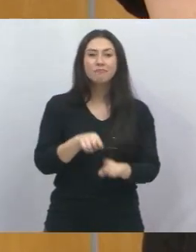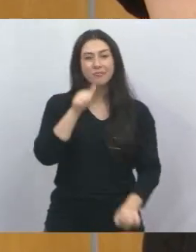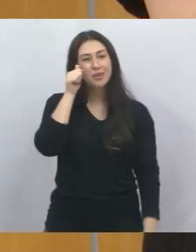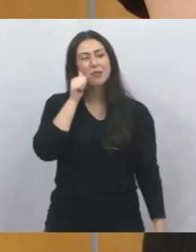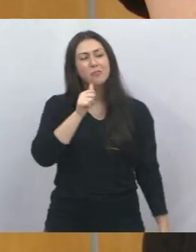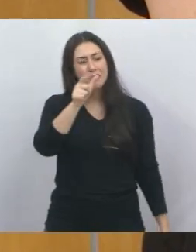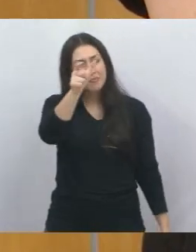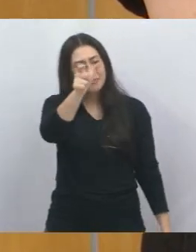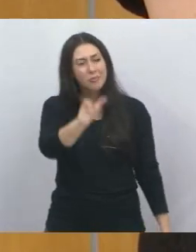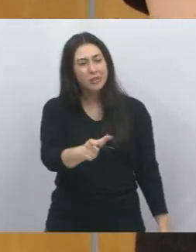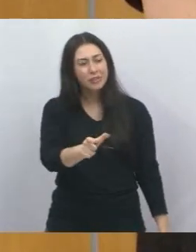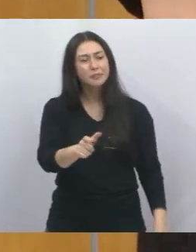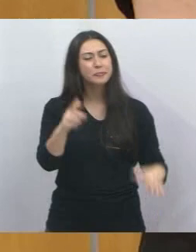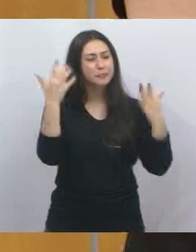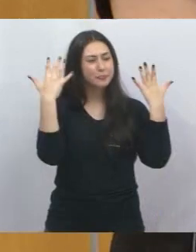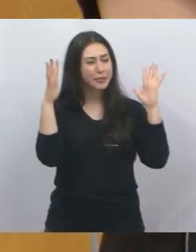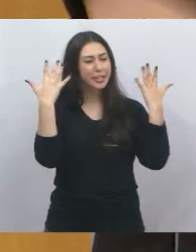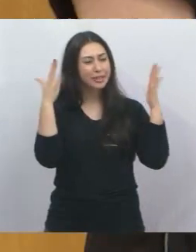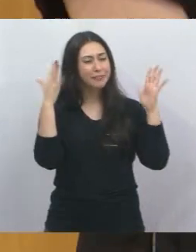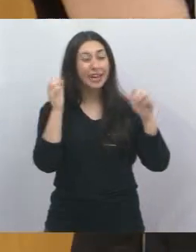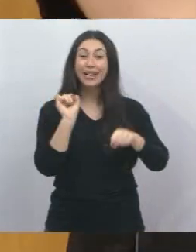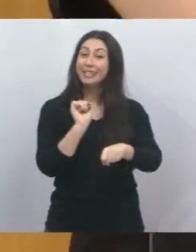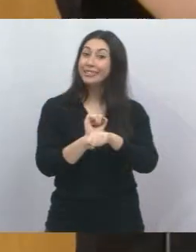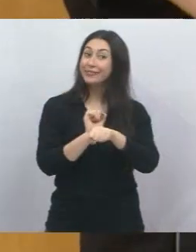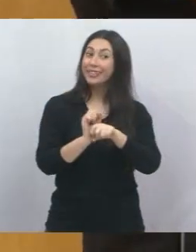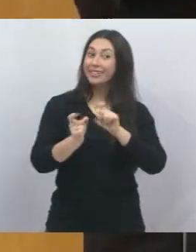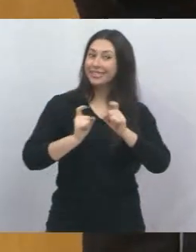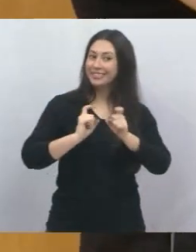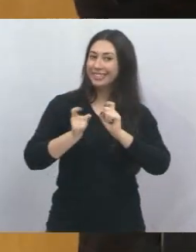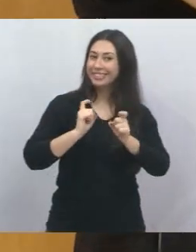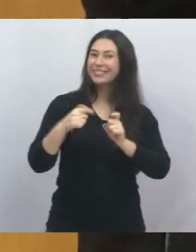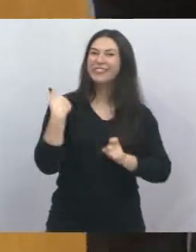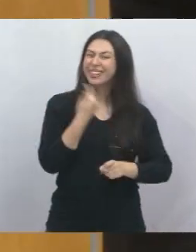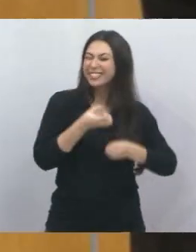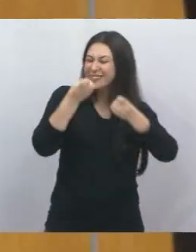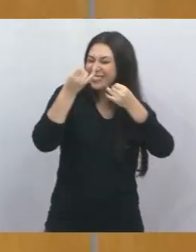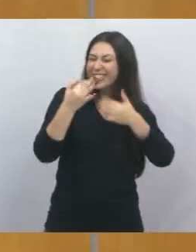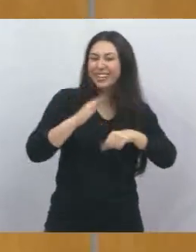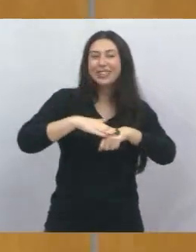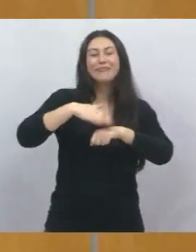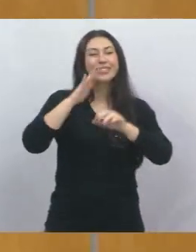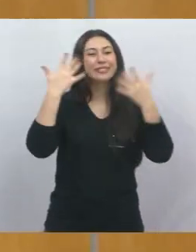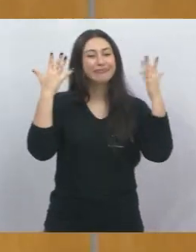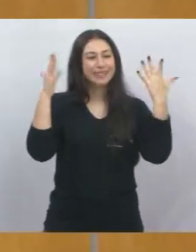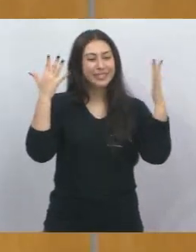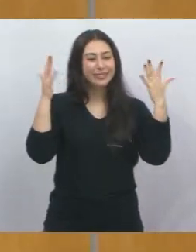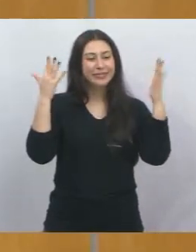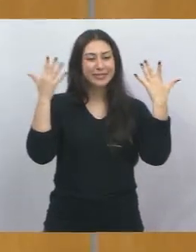mulher que você é. Parabéns e vamos aguardar a próxima sessão para a gente falar mais. Parabéns.